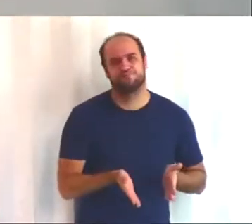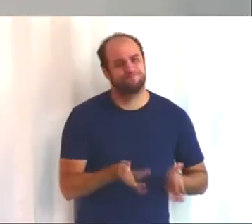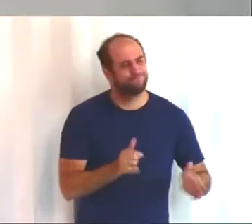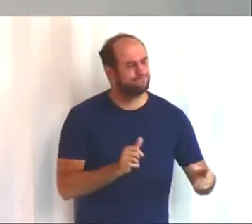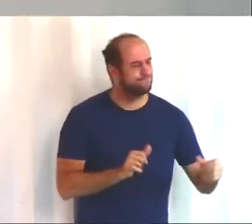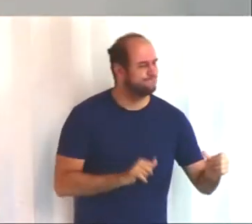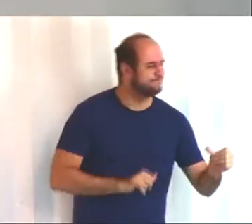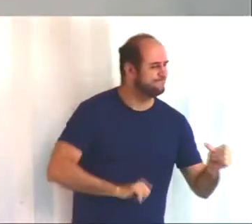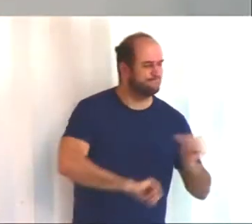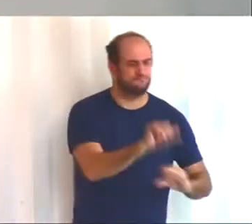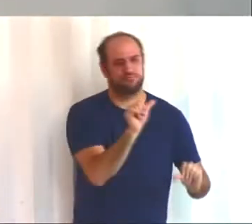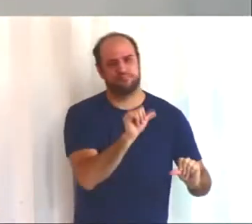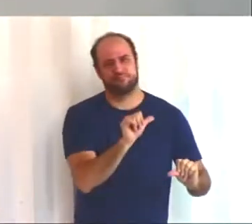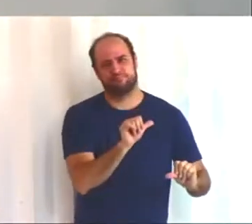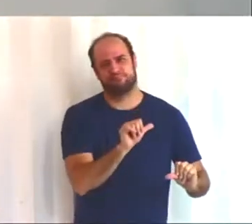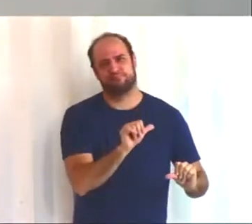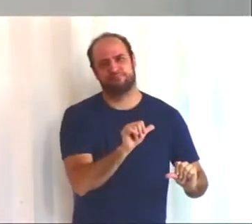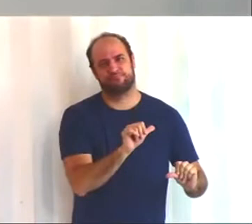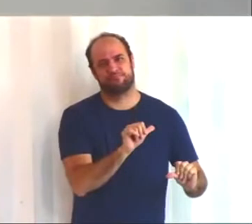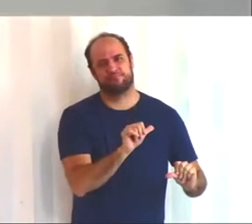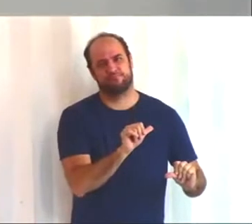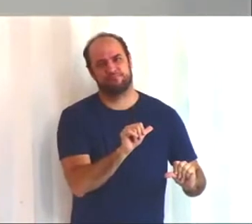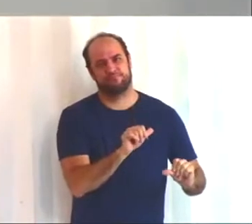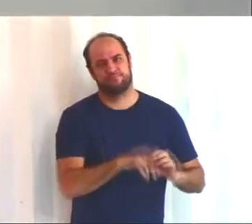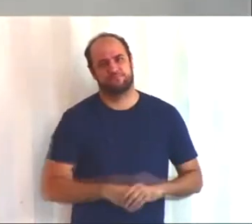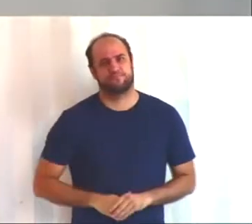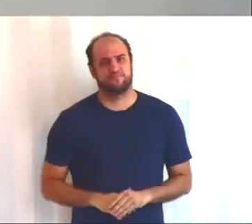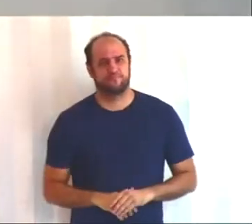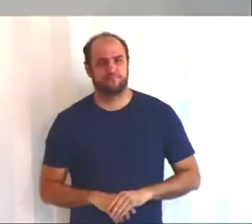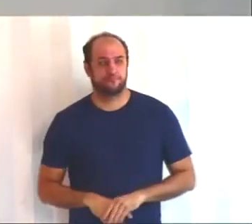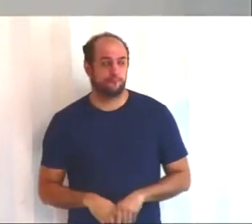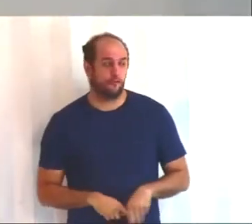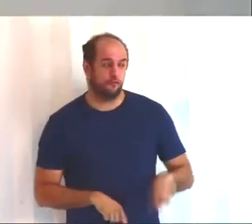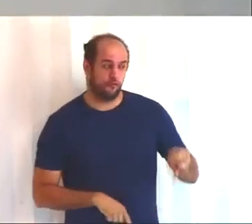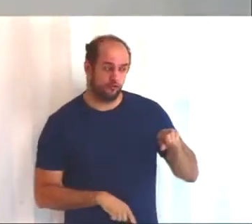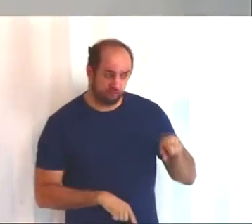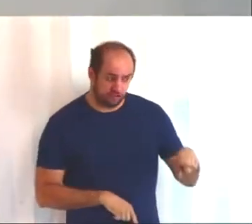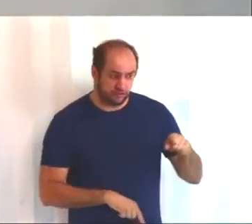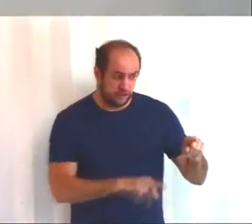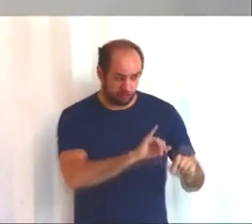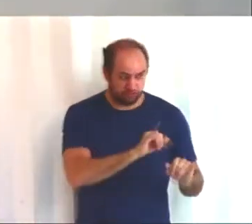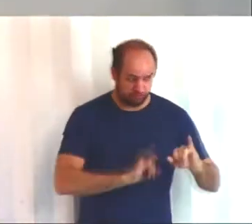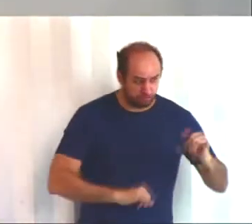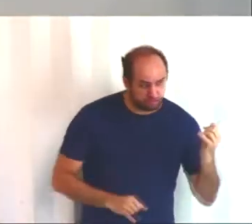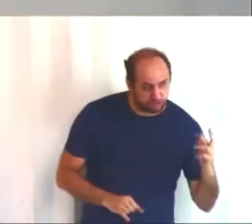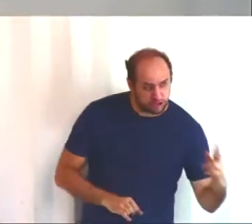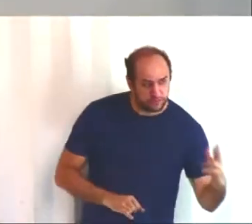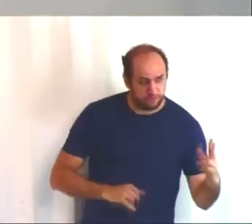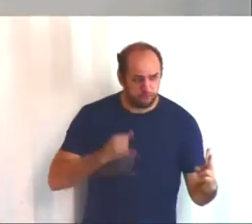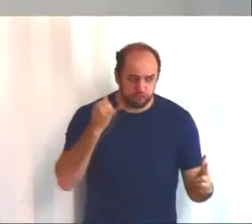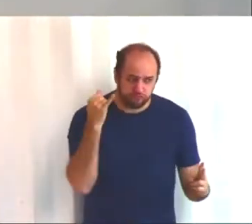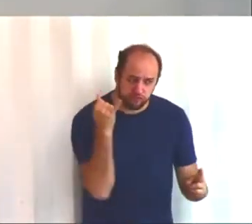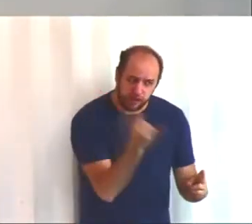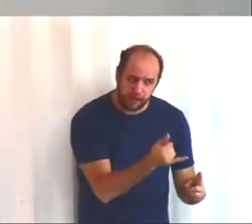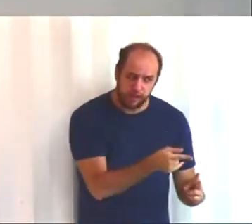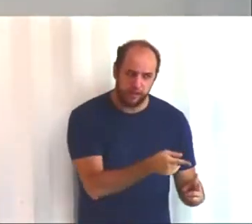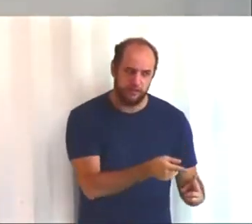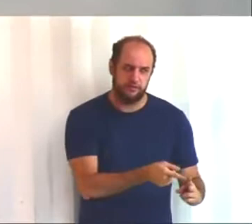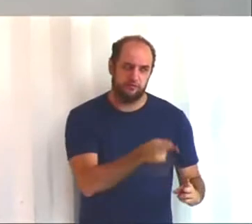isso está em você. A sua palavra será agora a sua própria defesa.